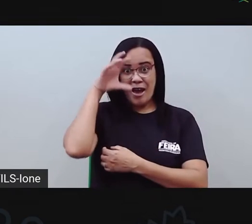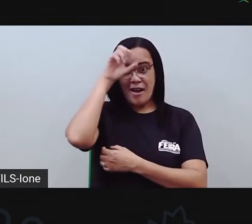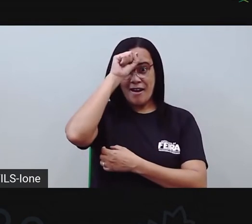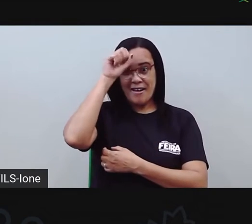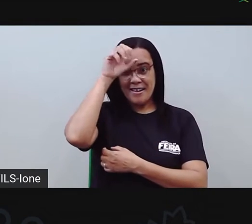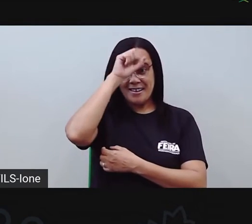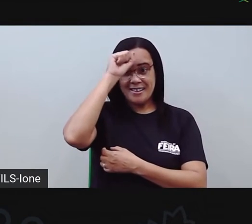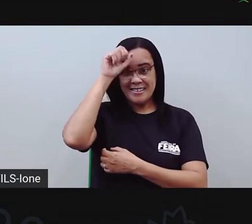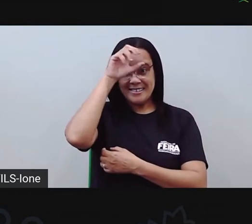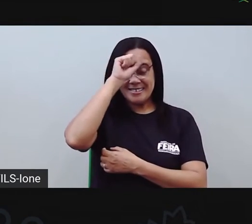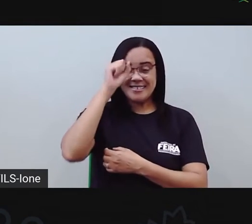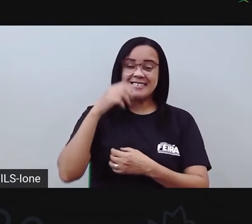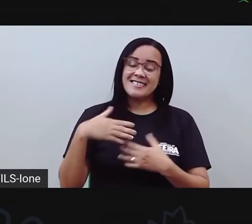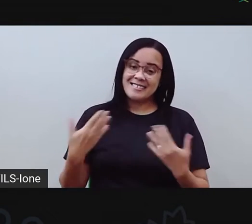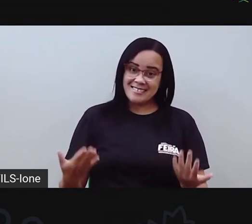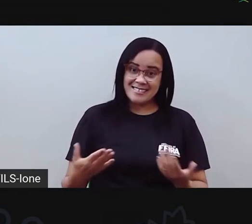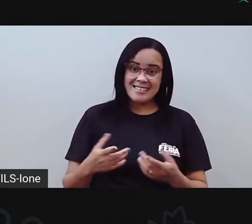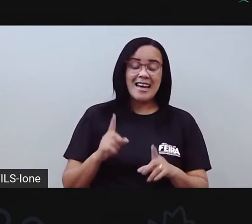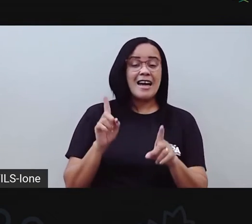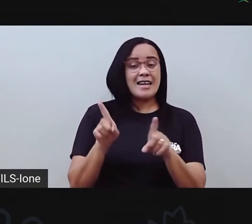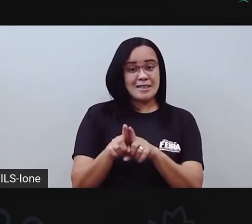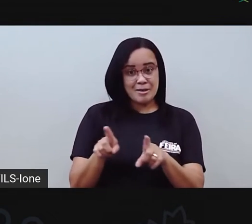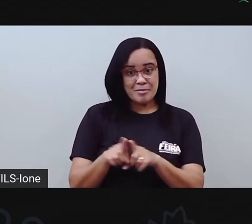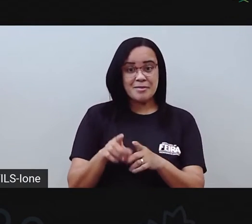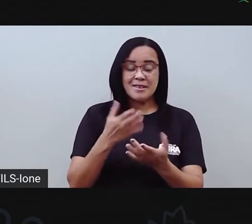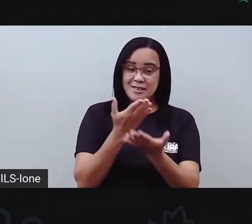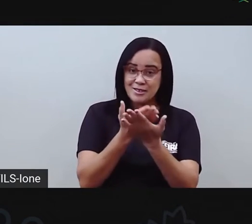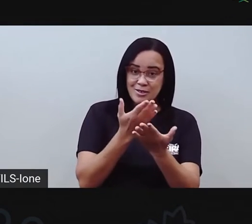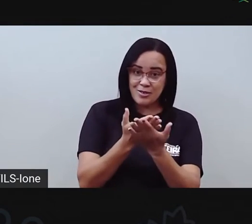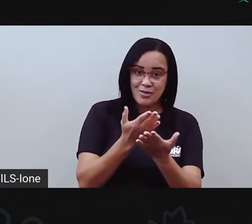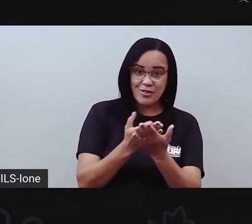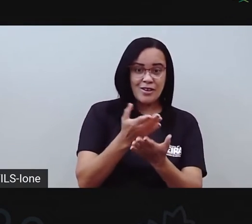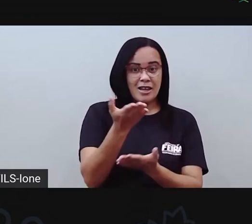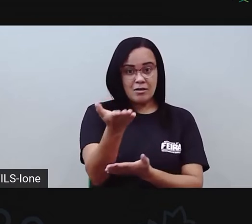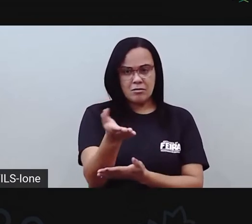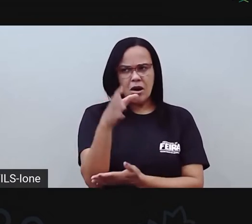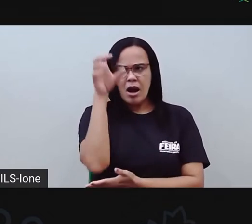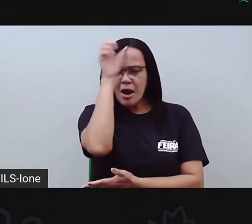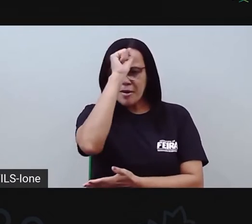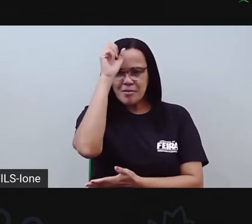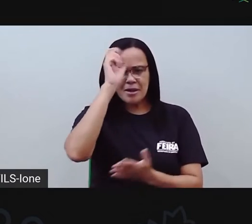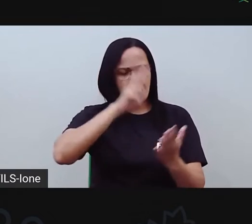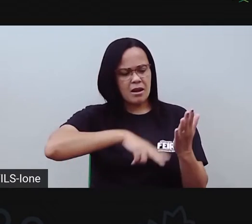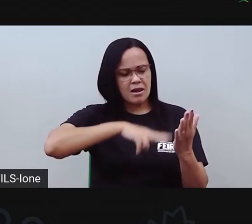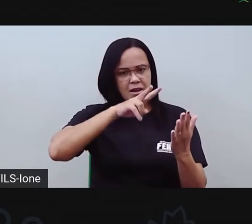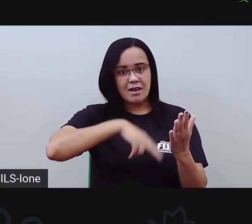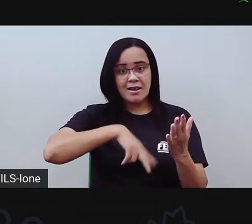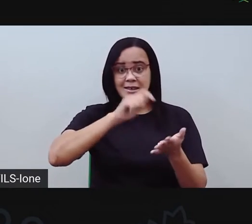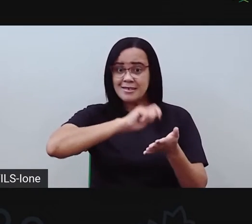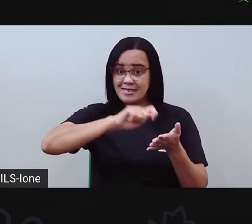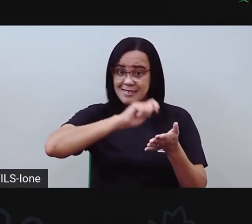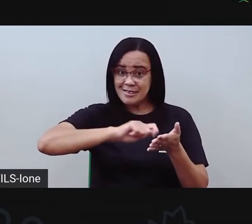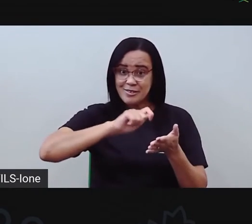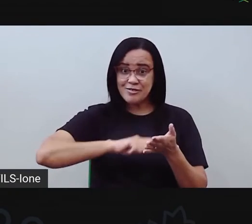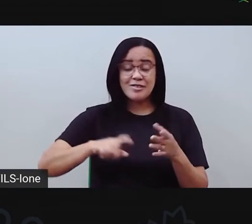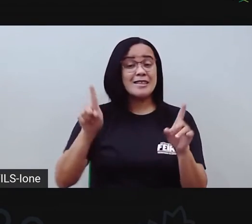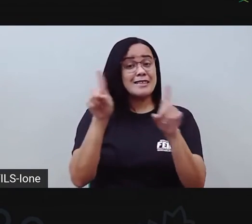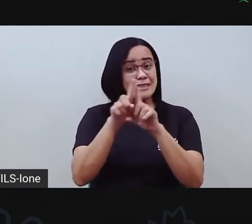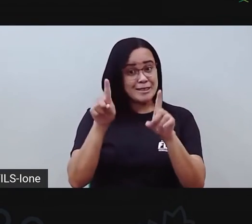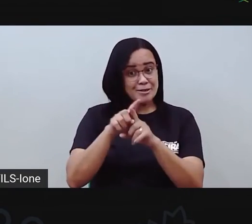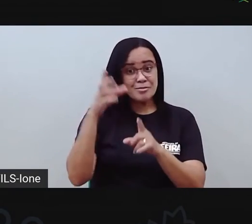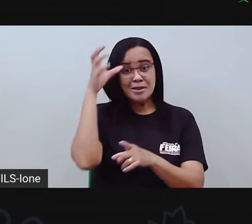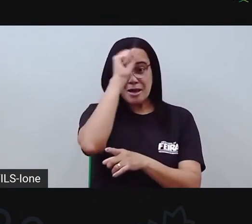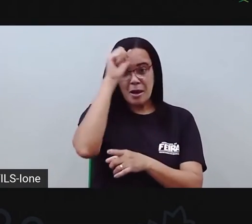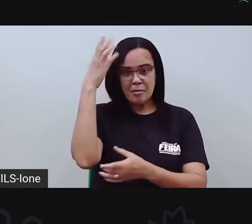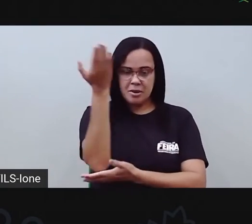Assim como na escola você aprende a ler, a escrever, na escola também a gente aprende a se relacionar com o outro, a